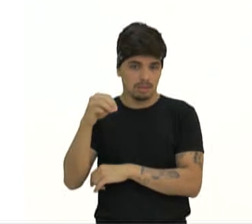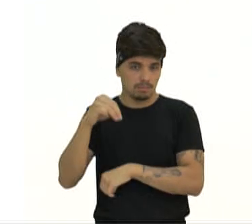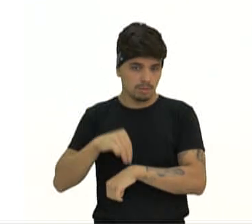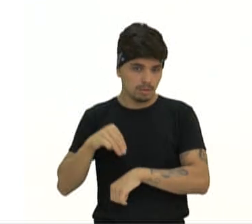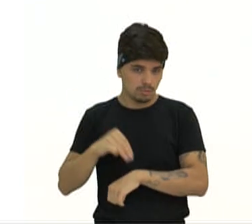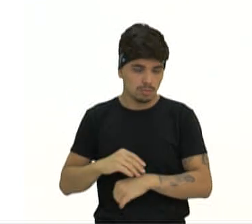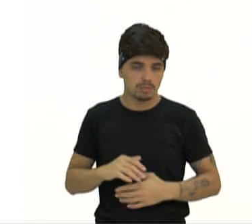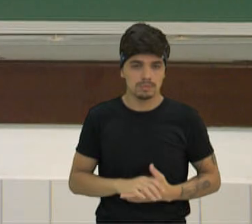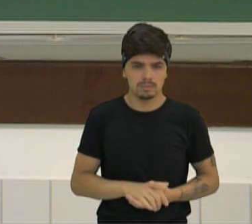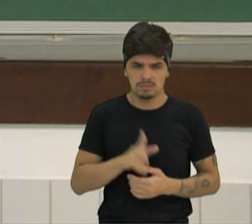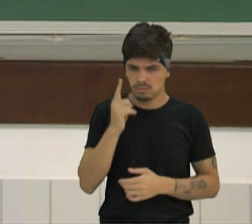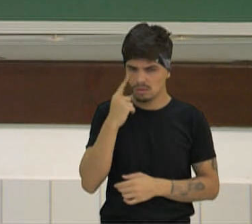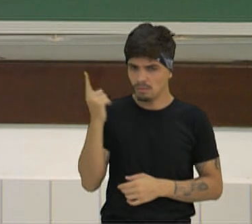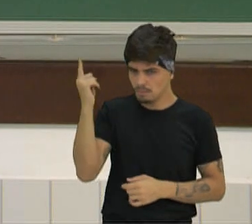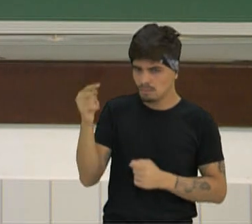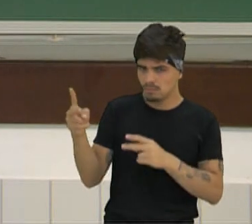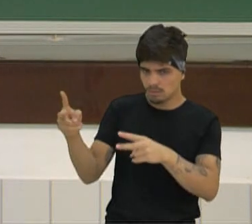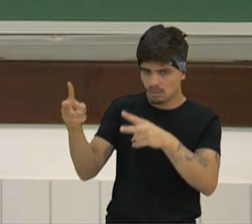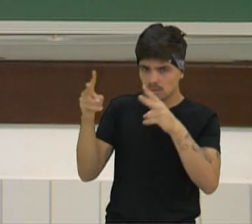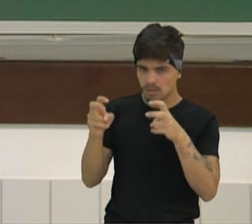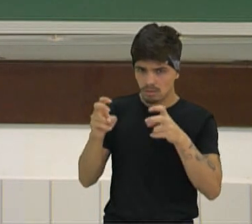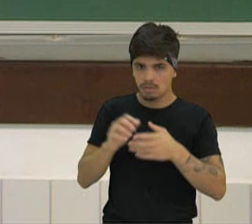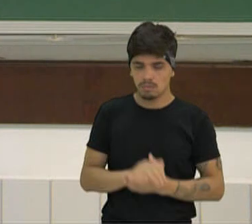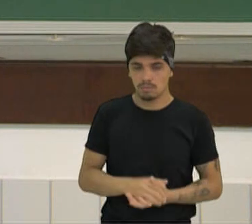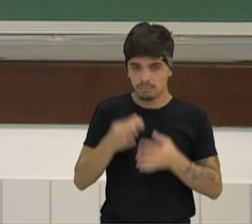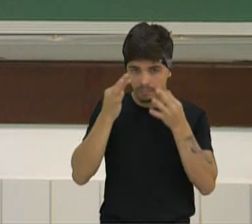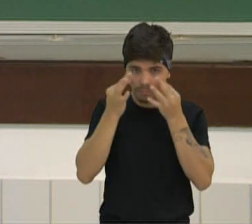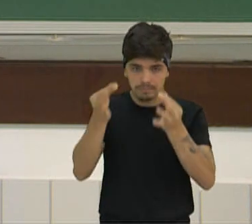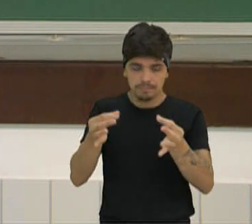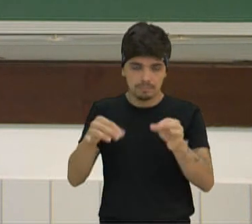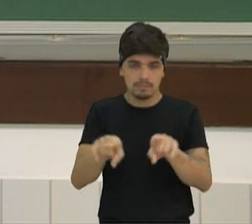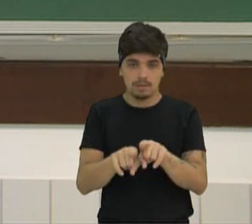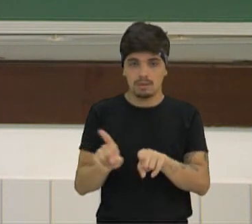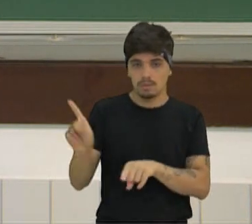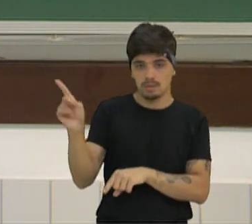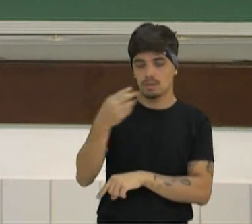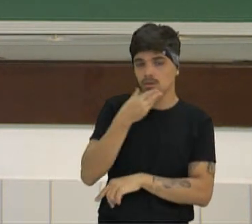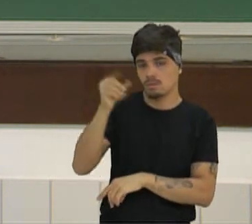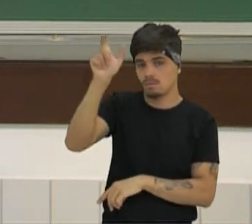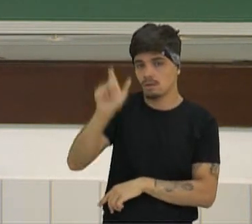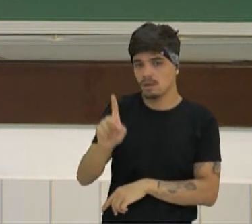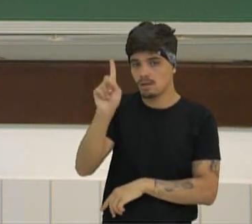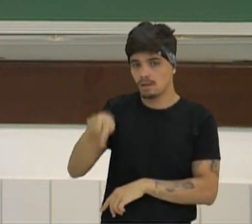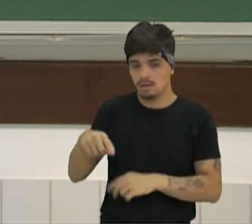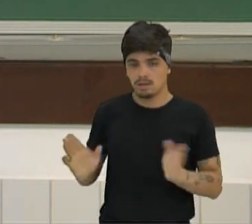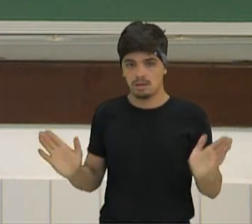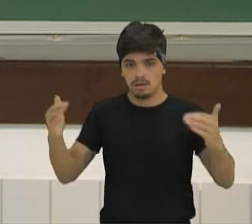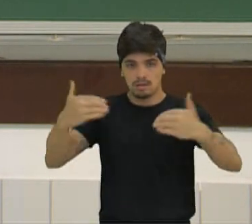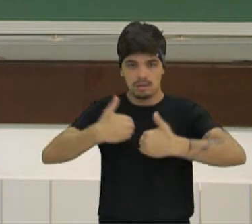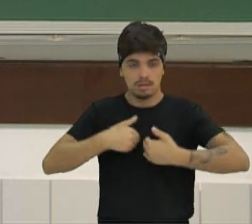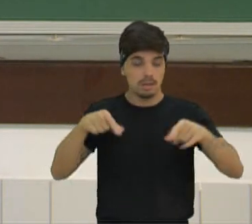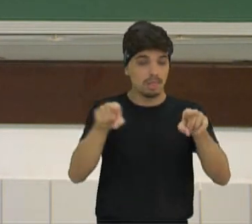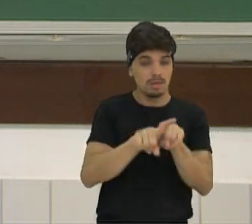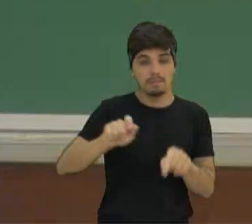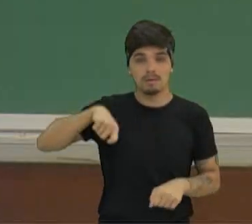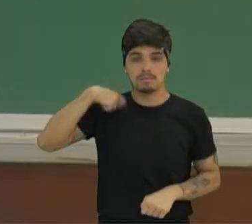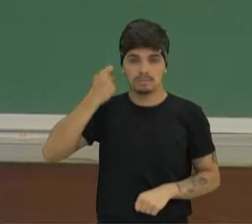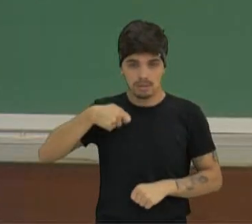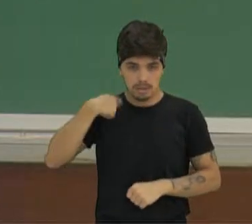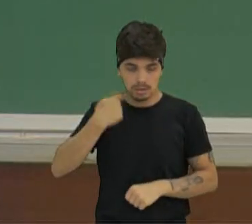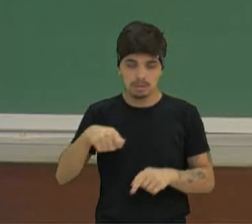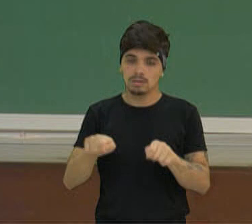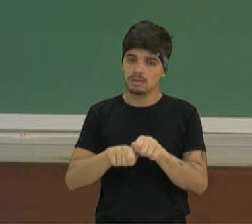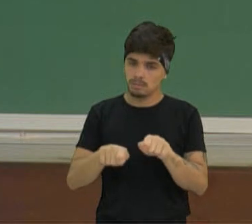Nossa pessoal Vocês prestaram atenção nisso o Stephen é um autista e artista que